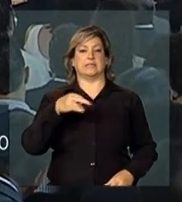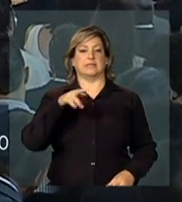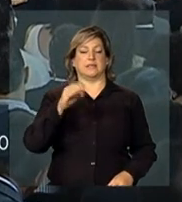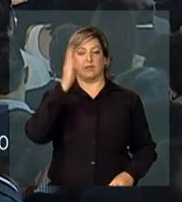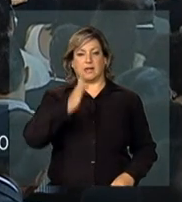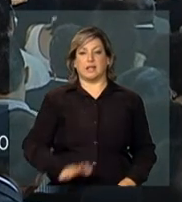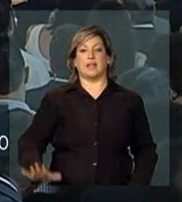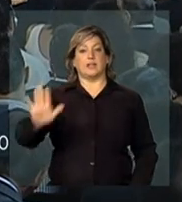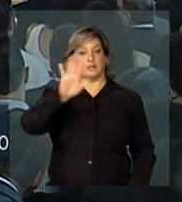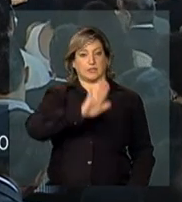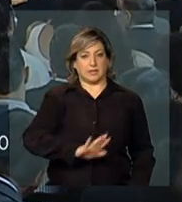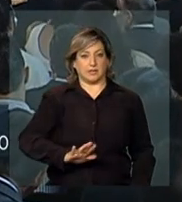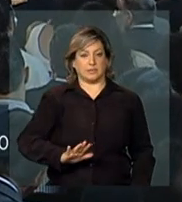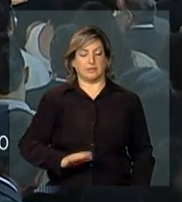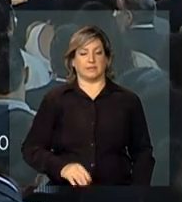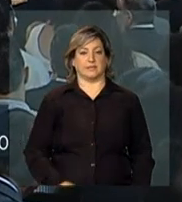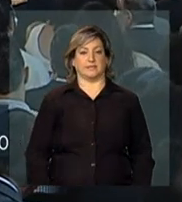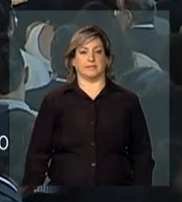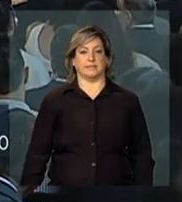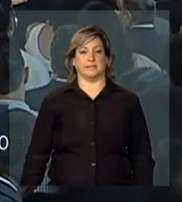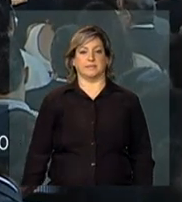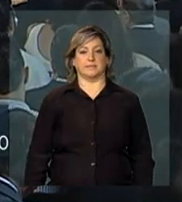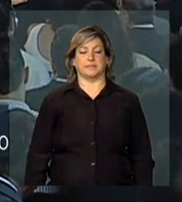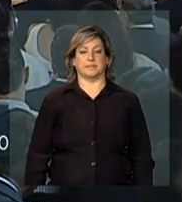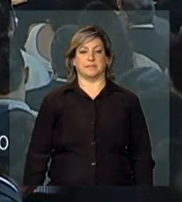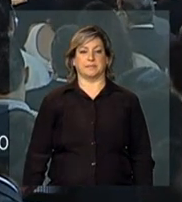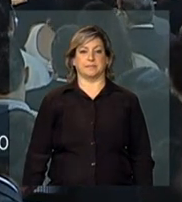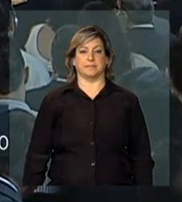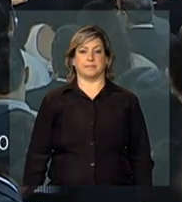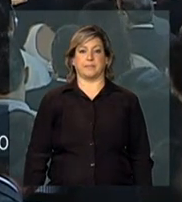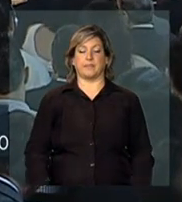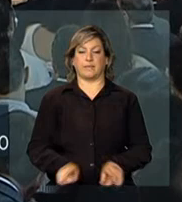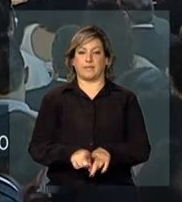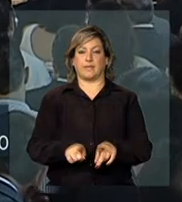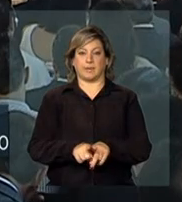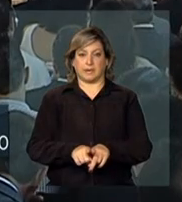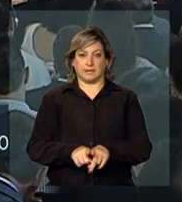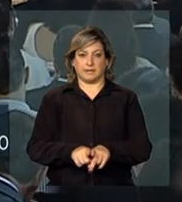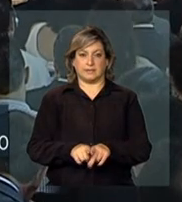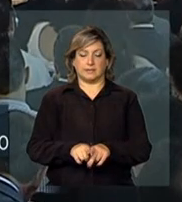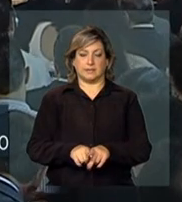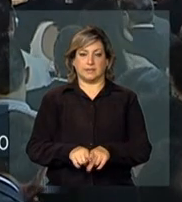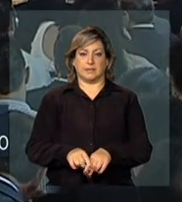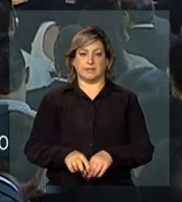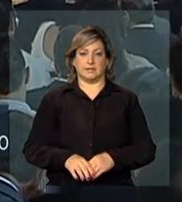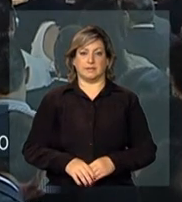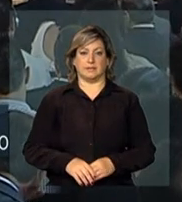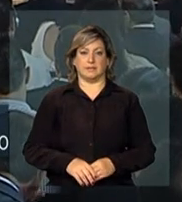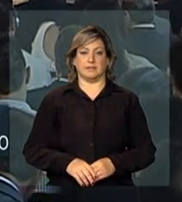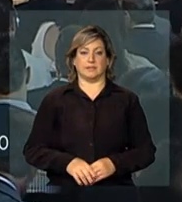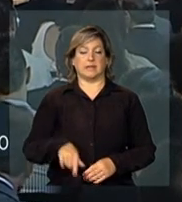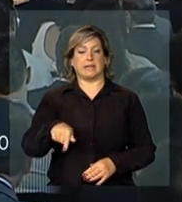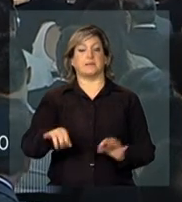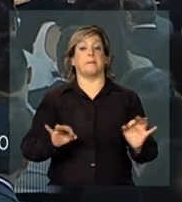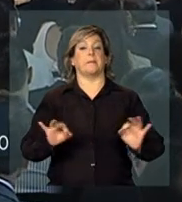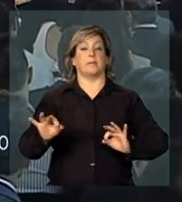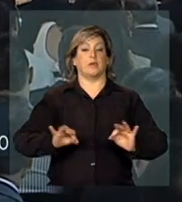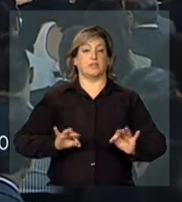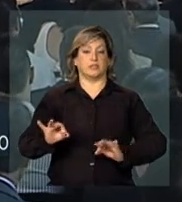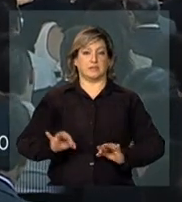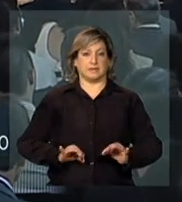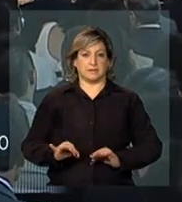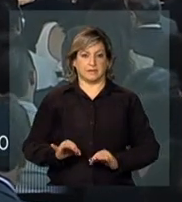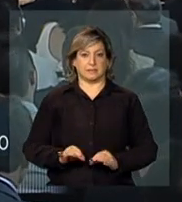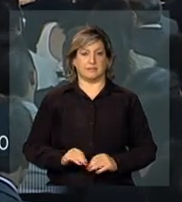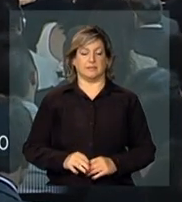nacional Ah e dessa desse desse projeto